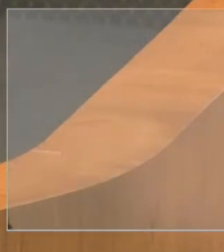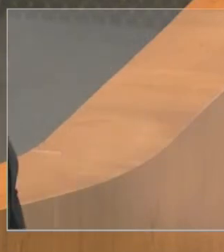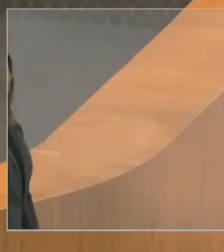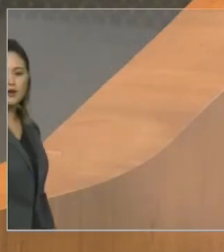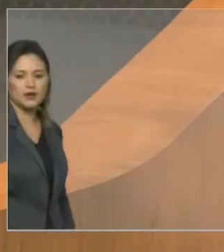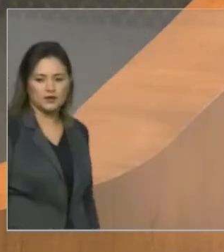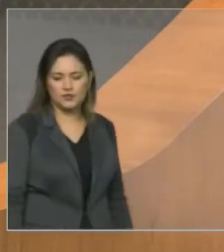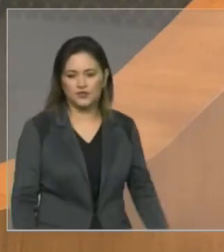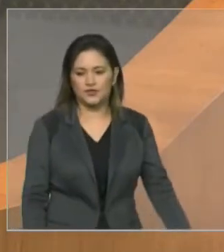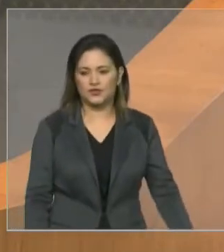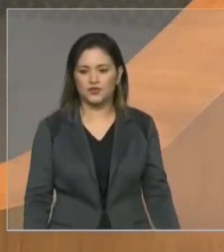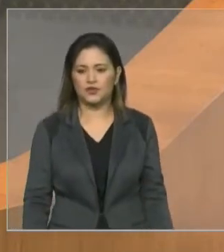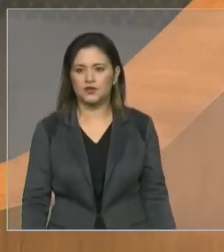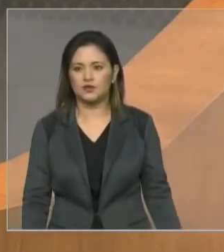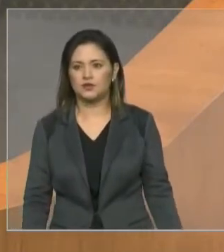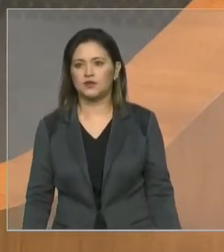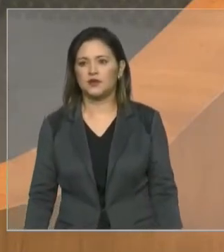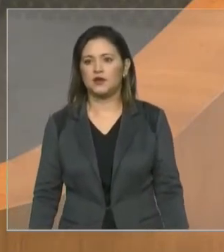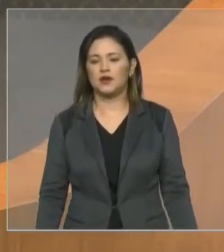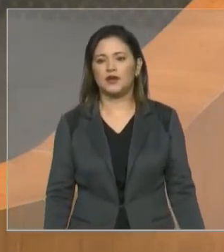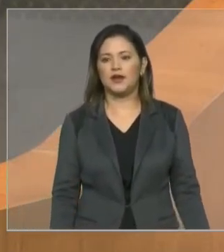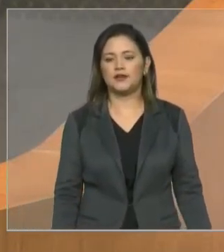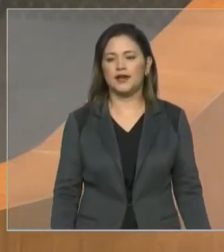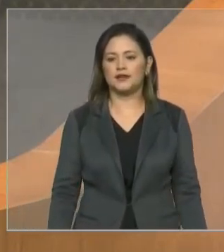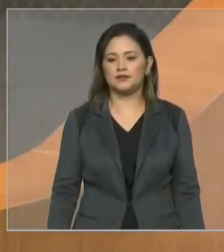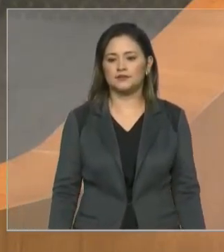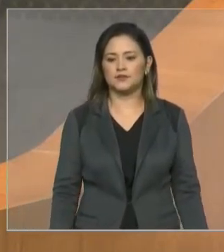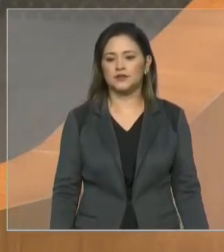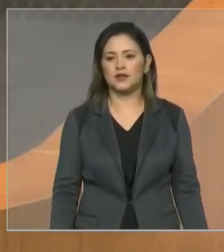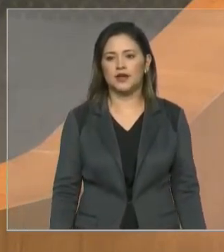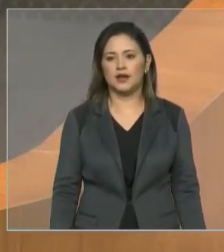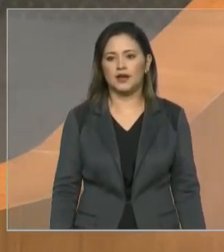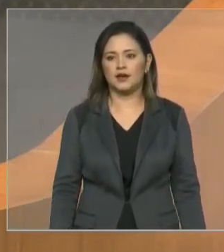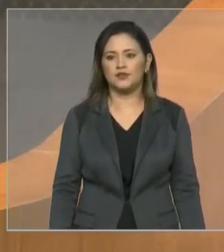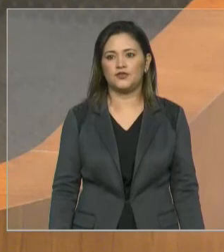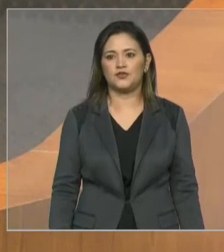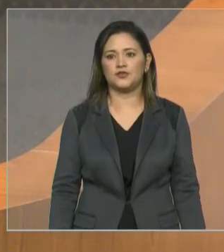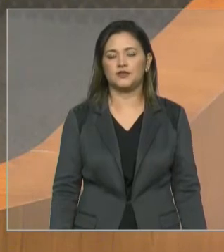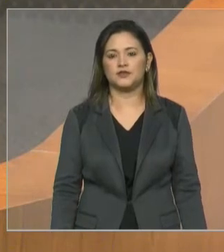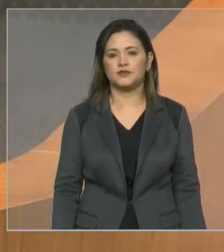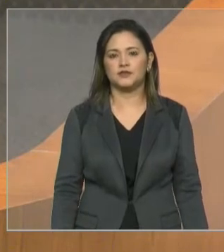o governo vai fazer com que nós, dessa casa, venhamos a engolir os seus